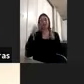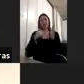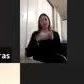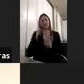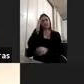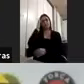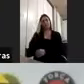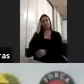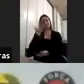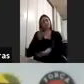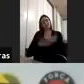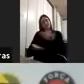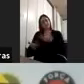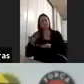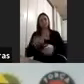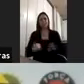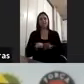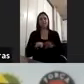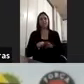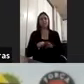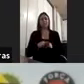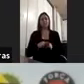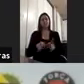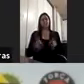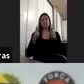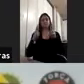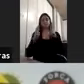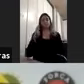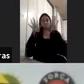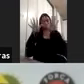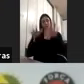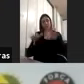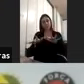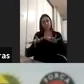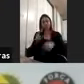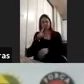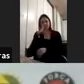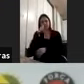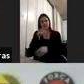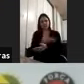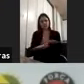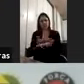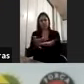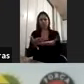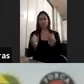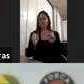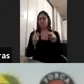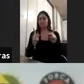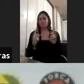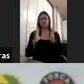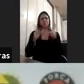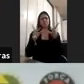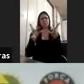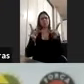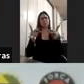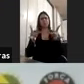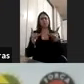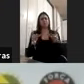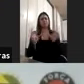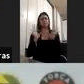assim, estão todos fechados, está tudo certo, e a justiça está do lado do